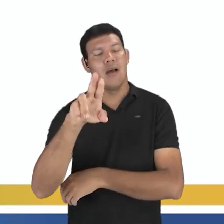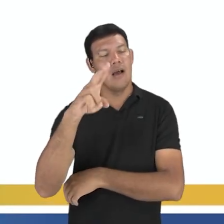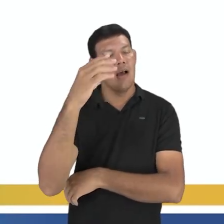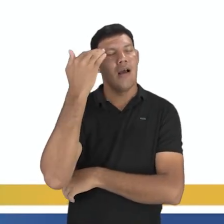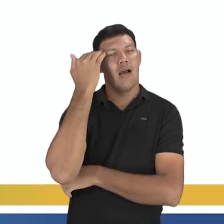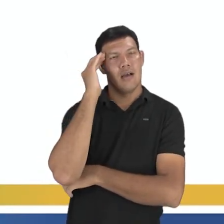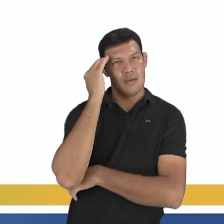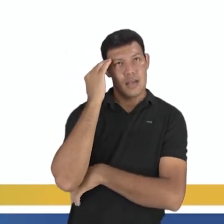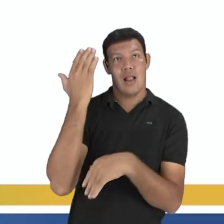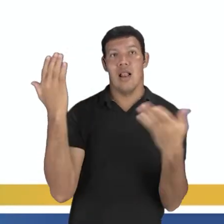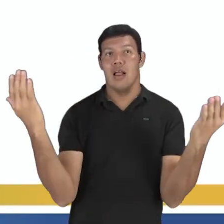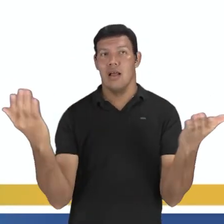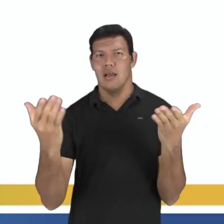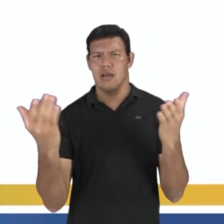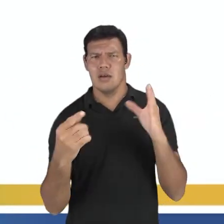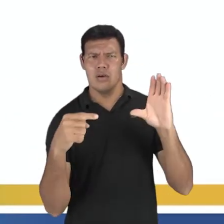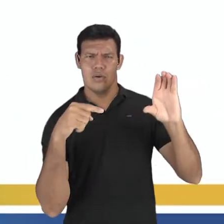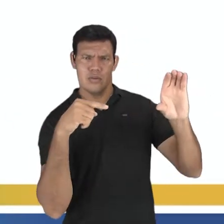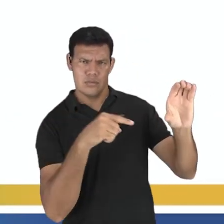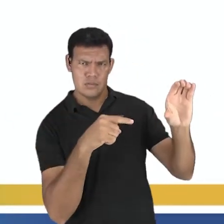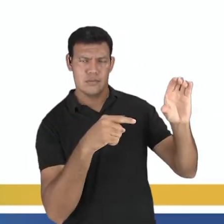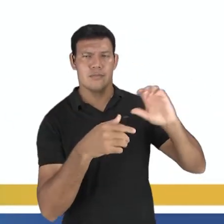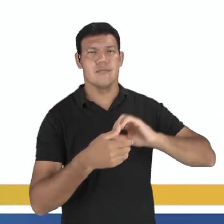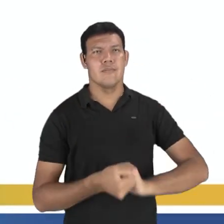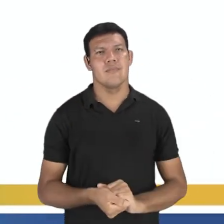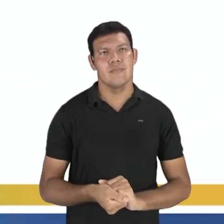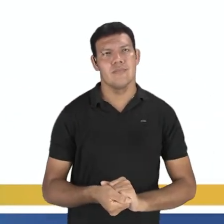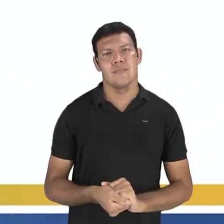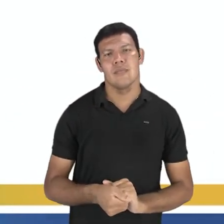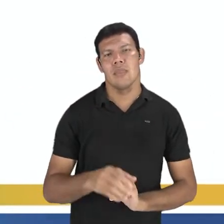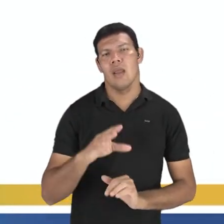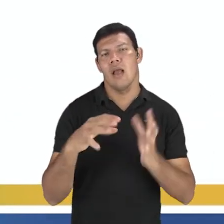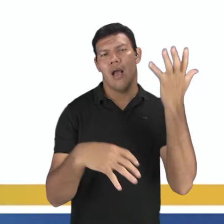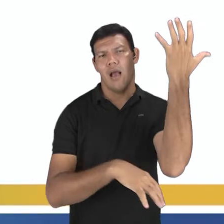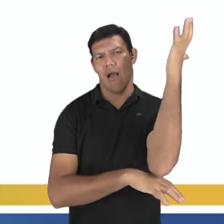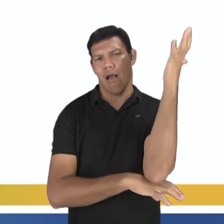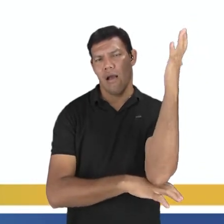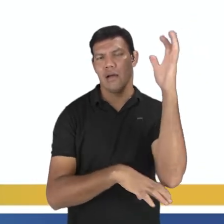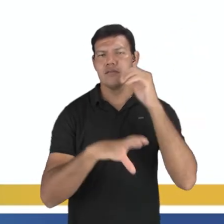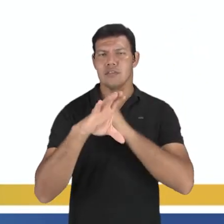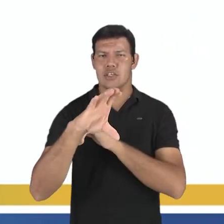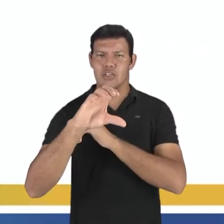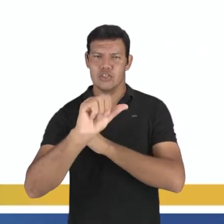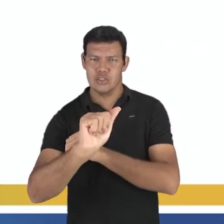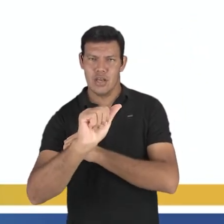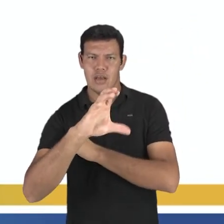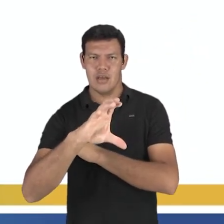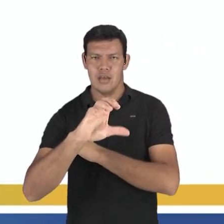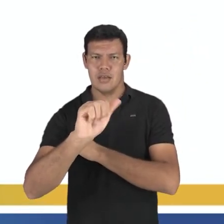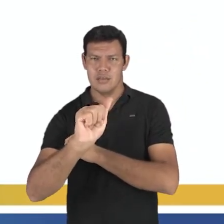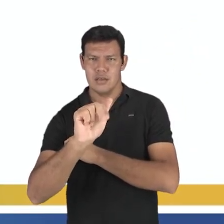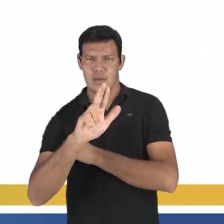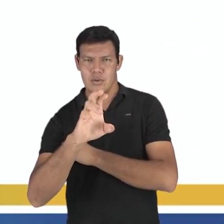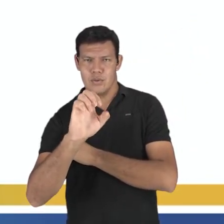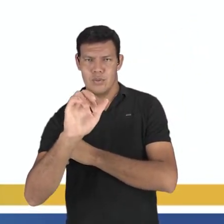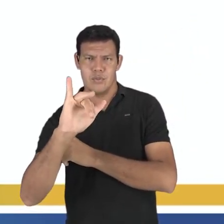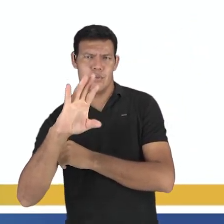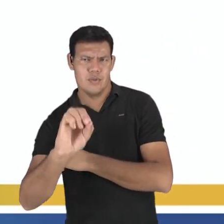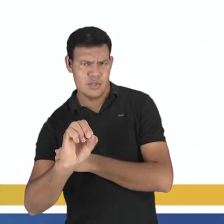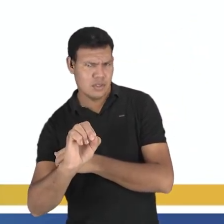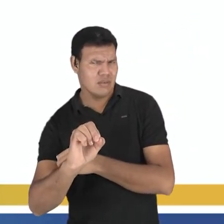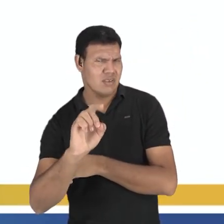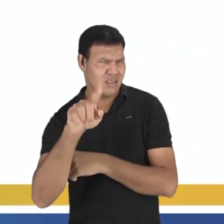entendendo aí. Vamos à letra C? O cacaueiro. Será que a ideia central desse texto é